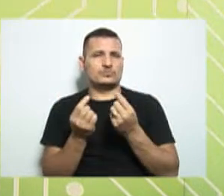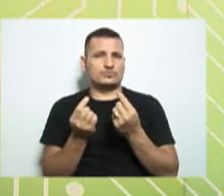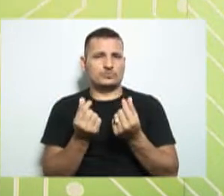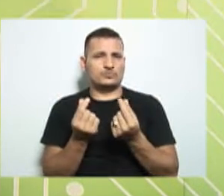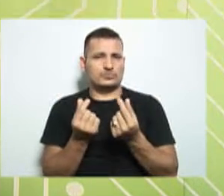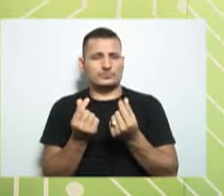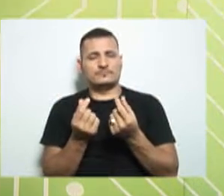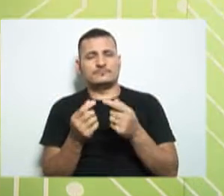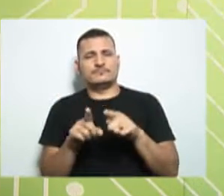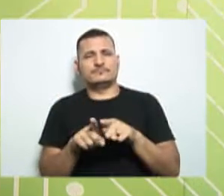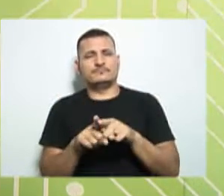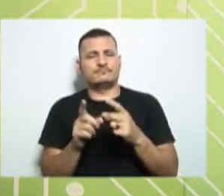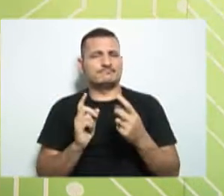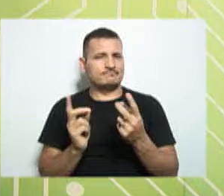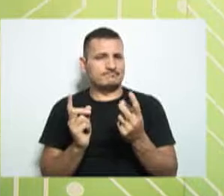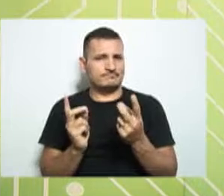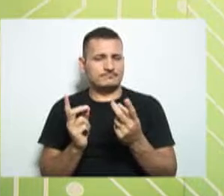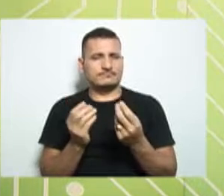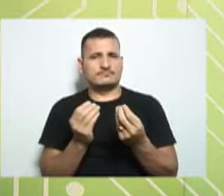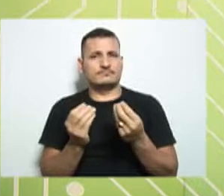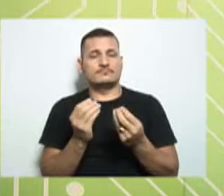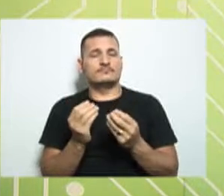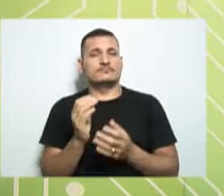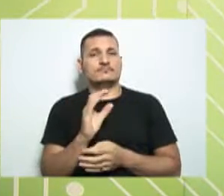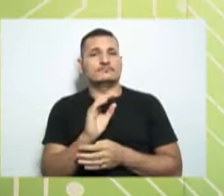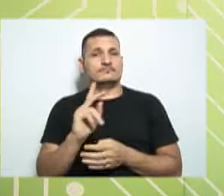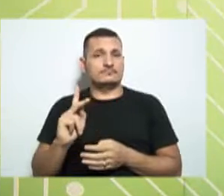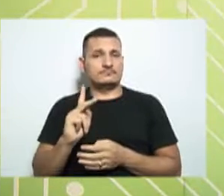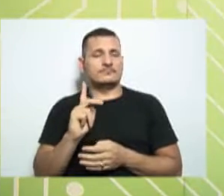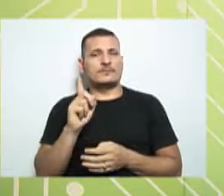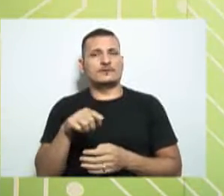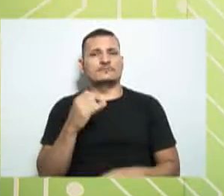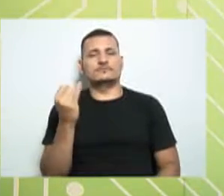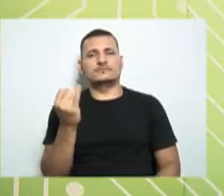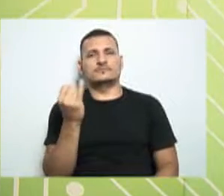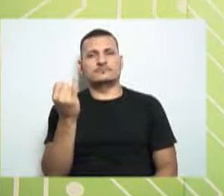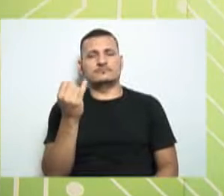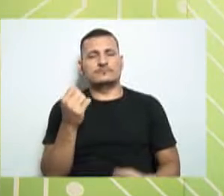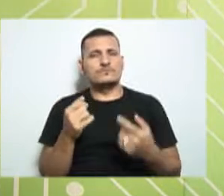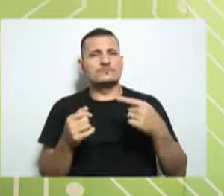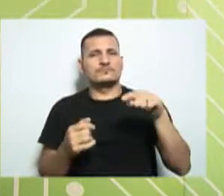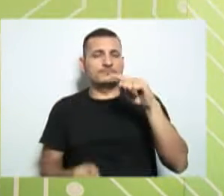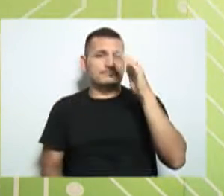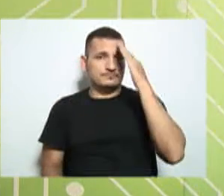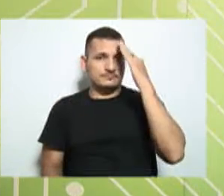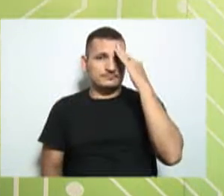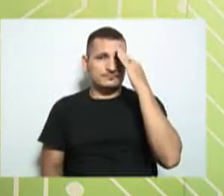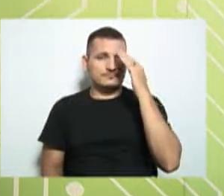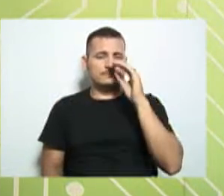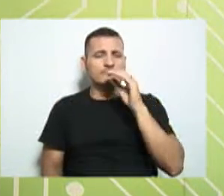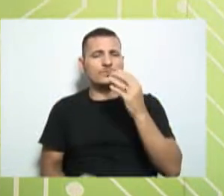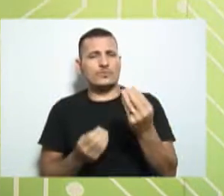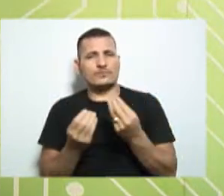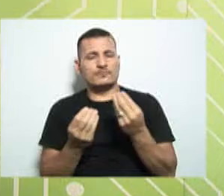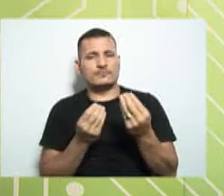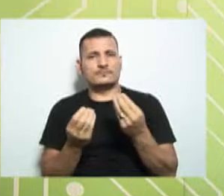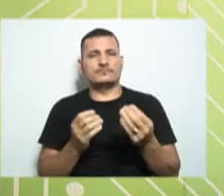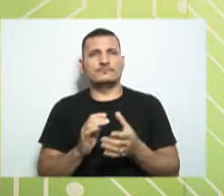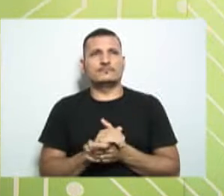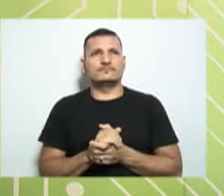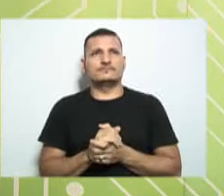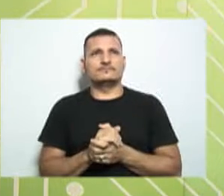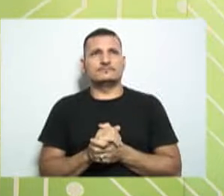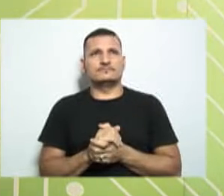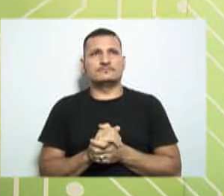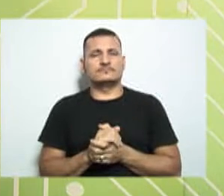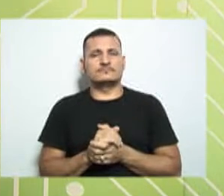preço. Para cooperativas, é importantíssimo vocês entenderem como funciona a questão de